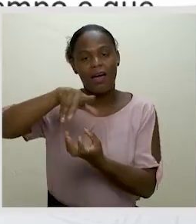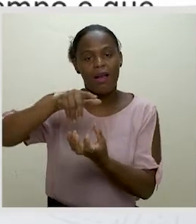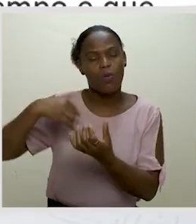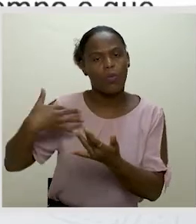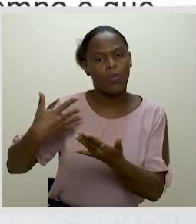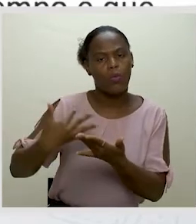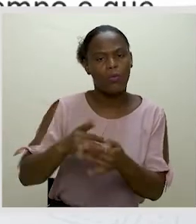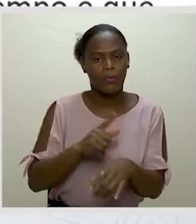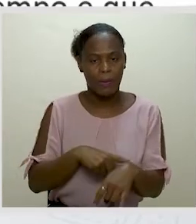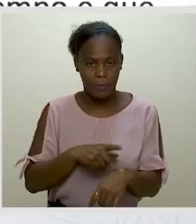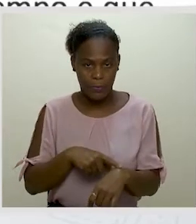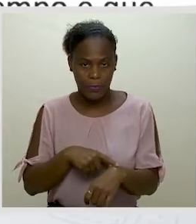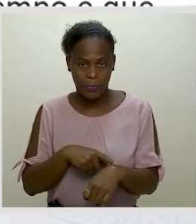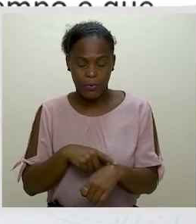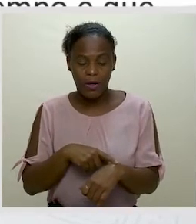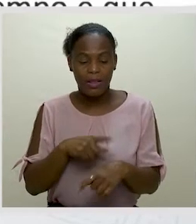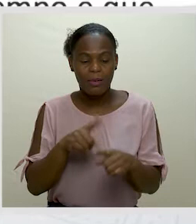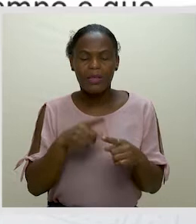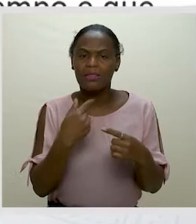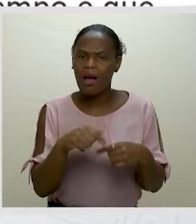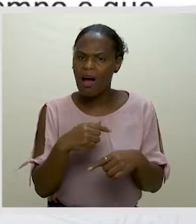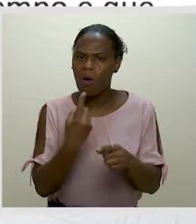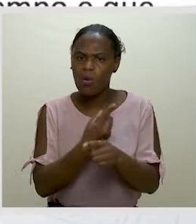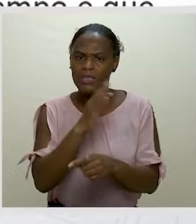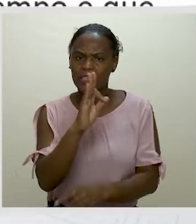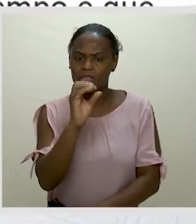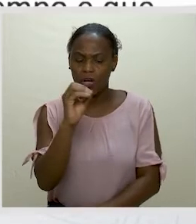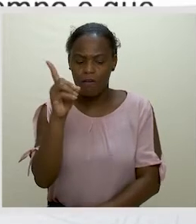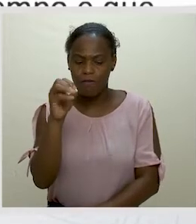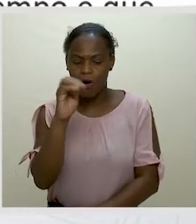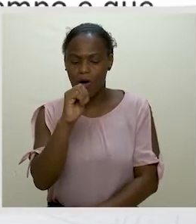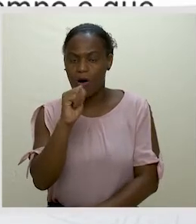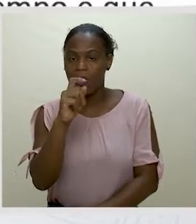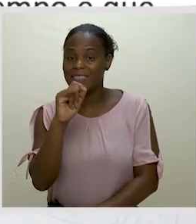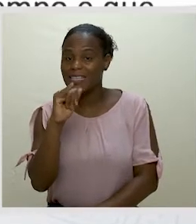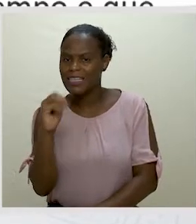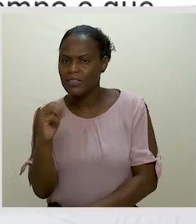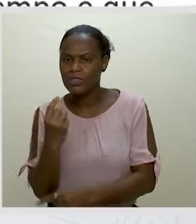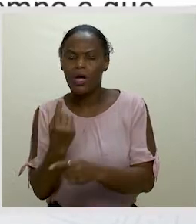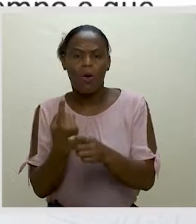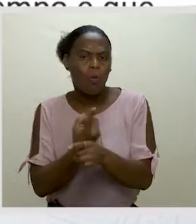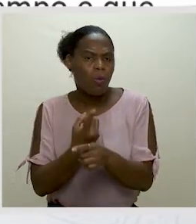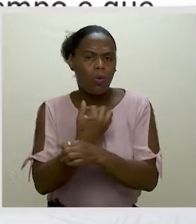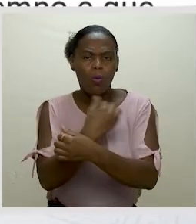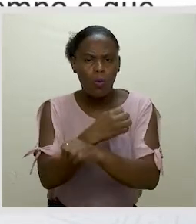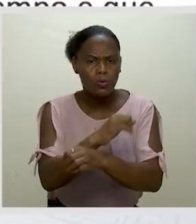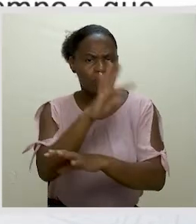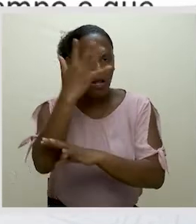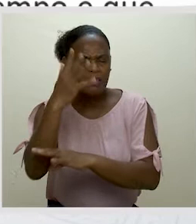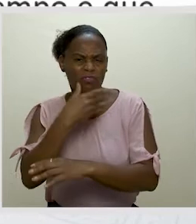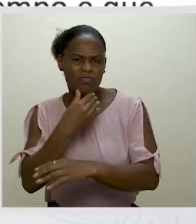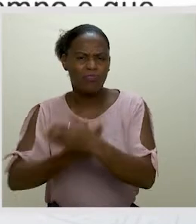Terra ao longo dos tempos. Fósseis são restos de seres vivos ou vestígios de seres vivos